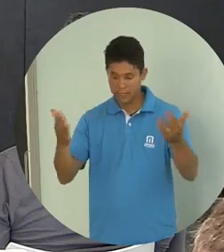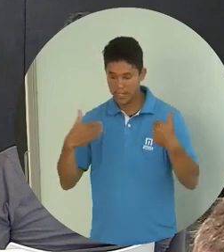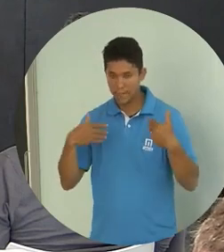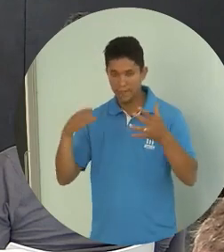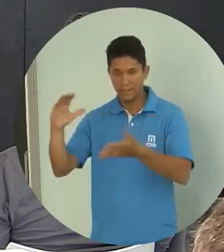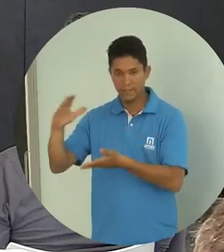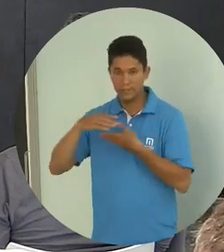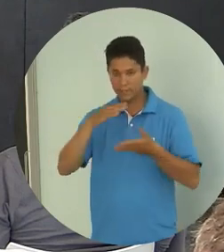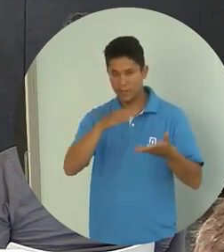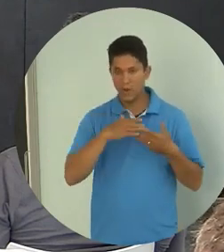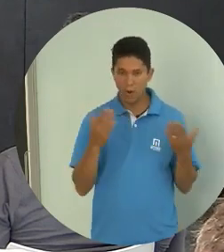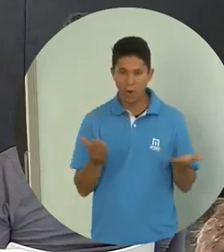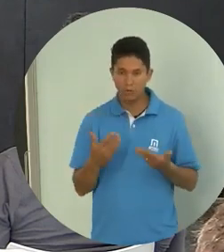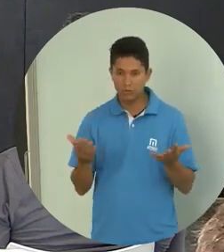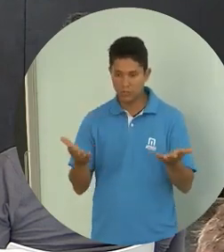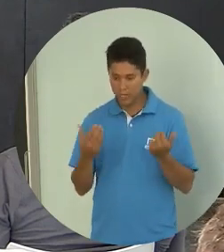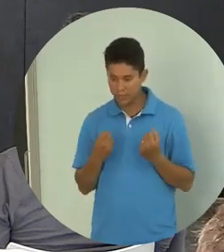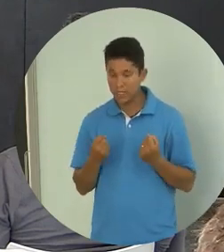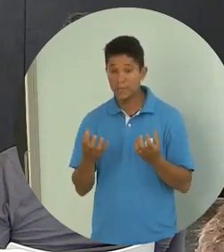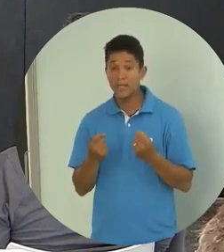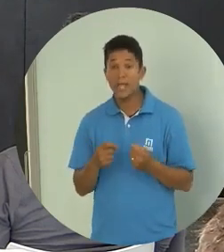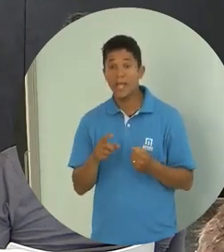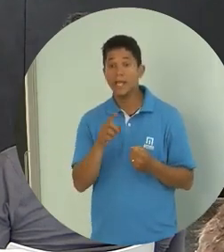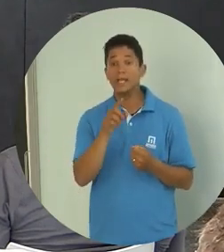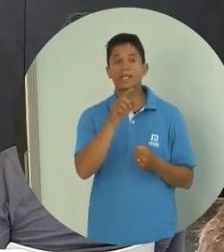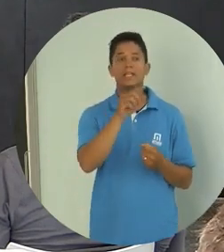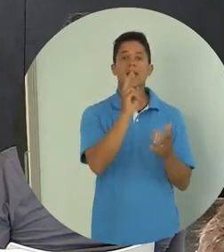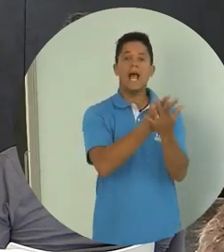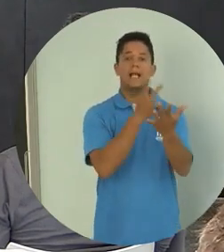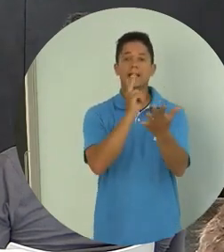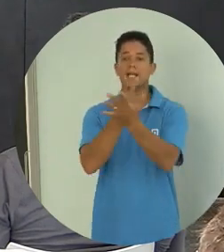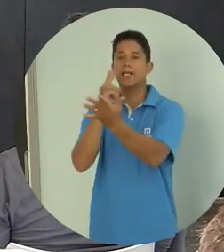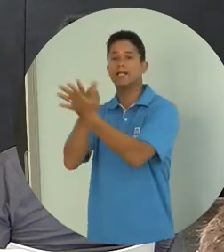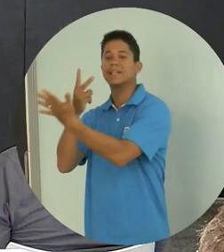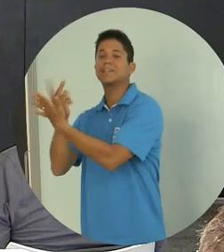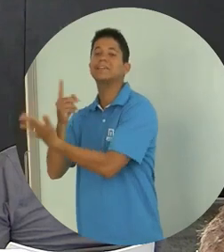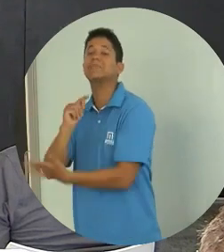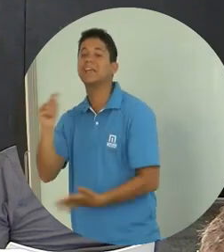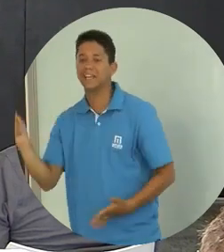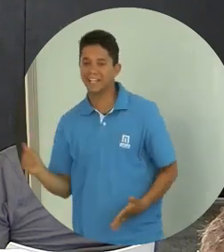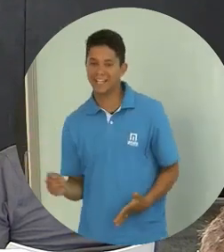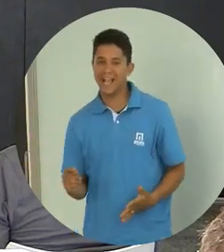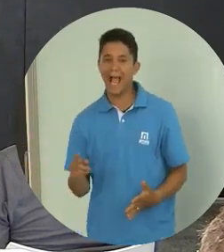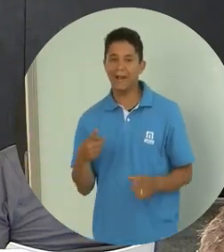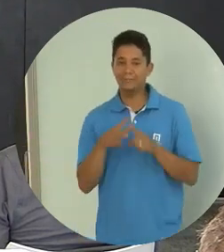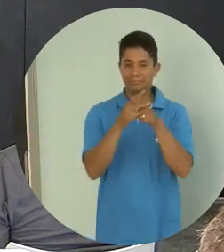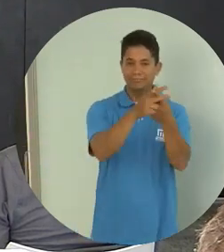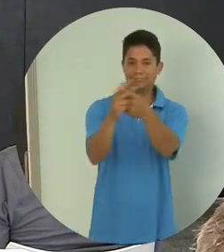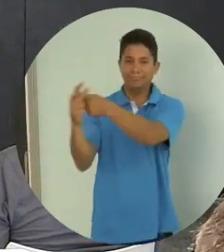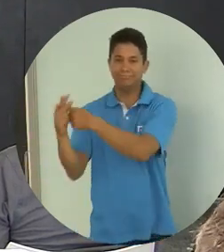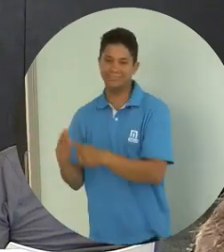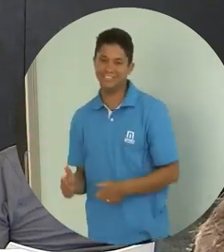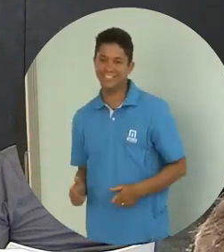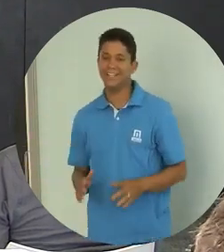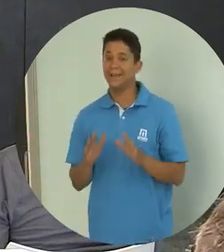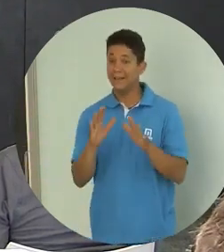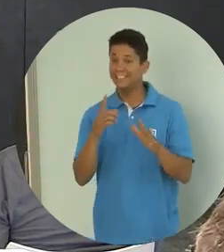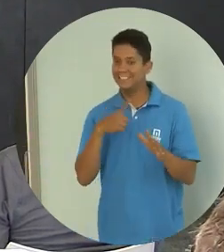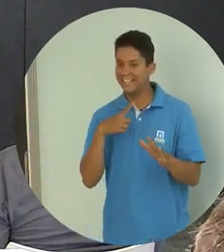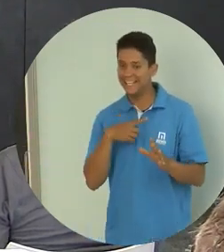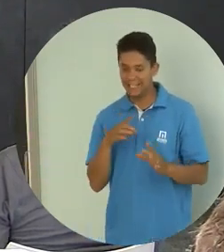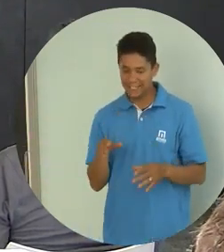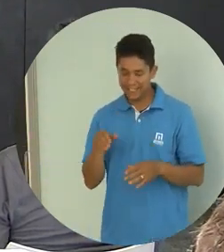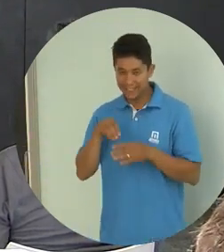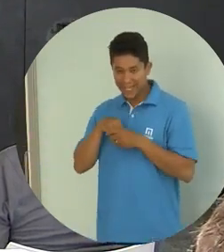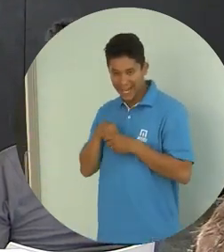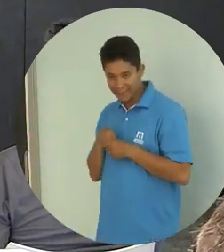aquela questão do que está dando errado, né, para resolver. Mas, internamente, a gente tem uma corrente são os estudos que